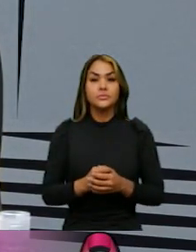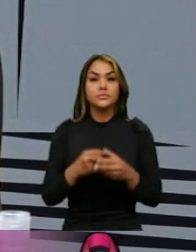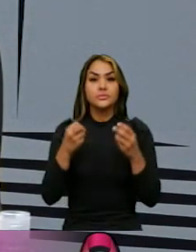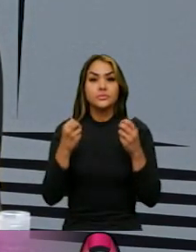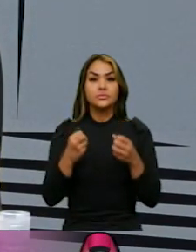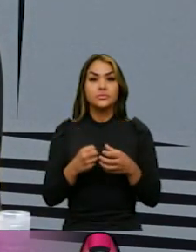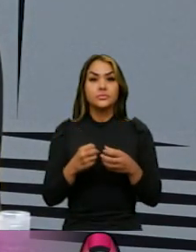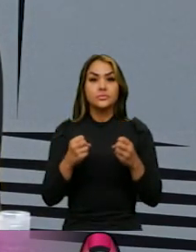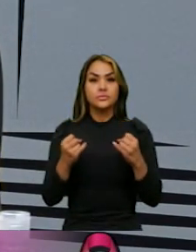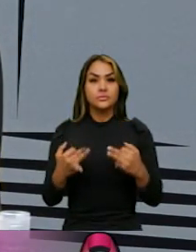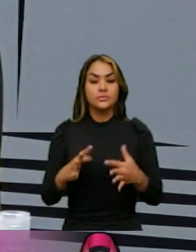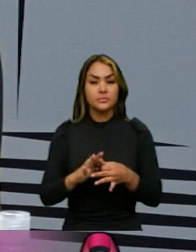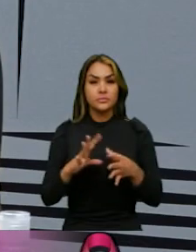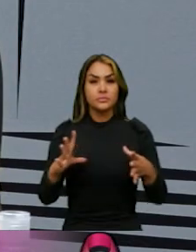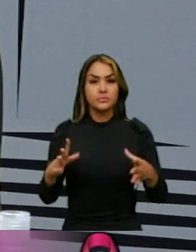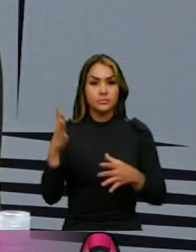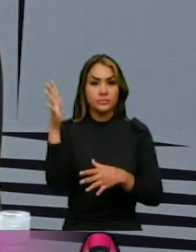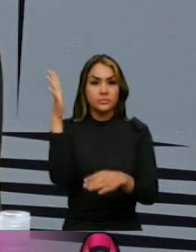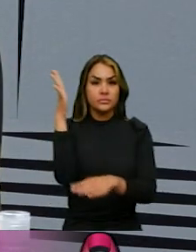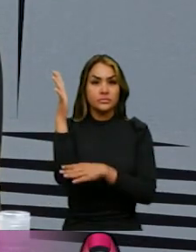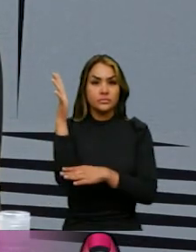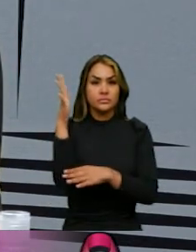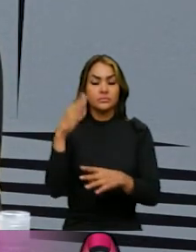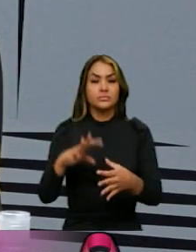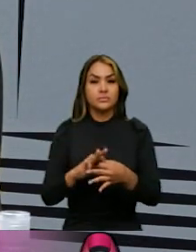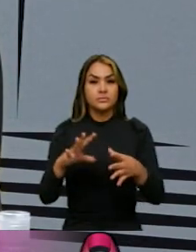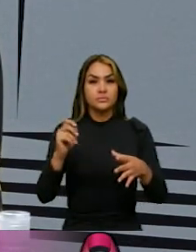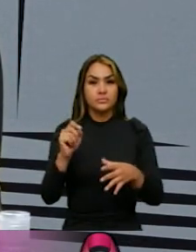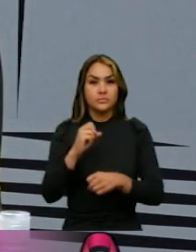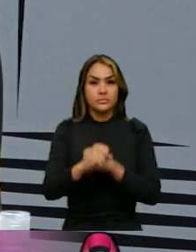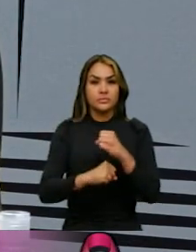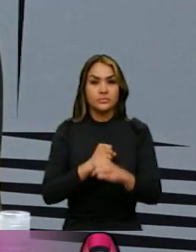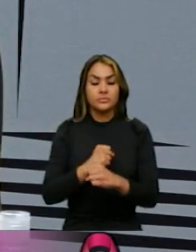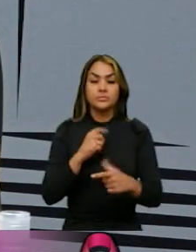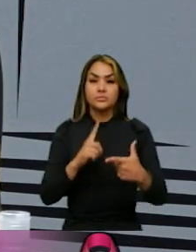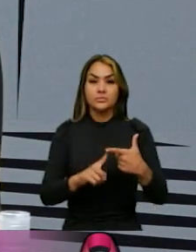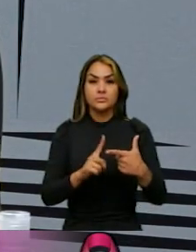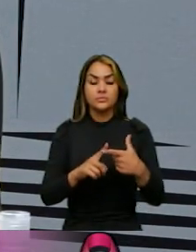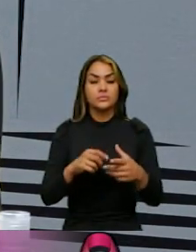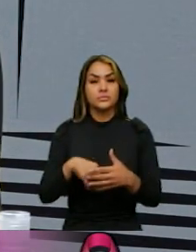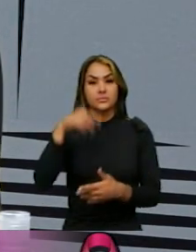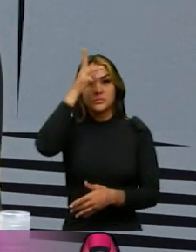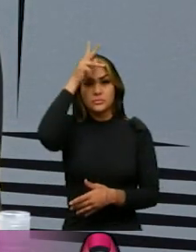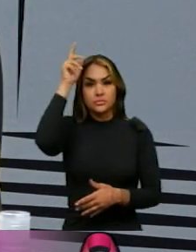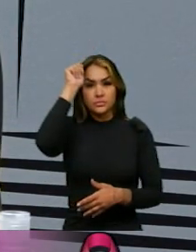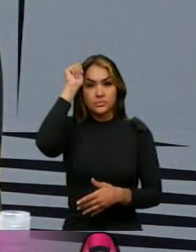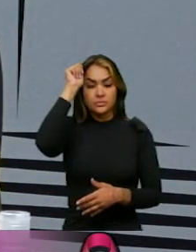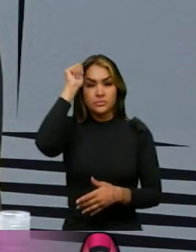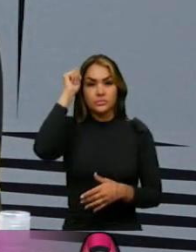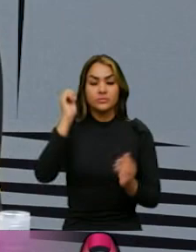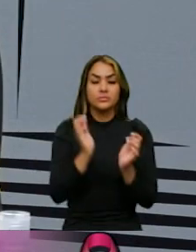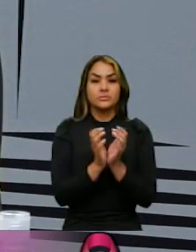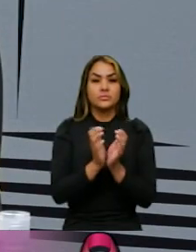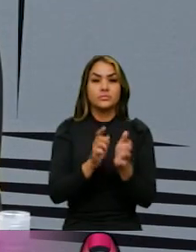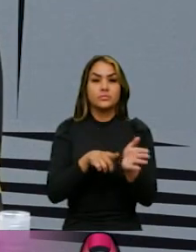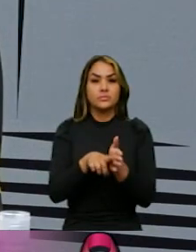de autorizações para corte de árvores concedida neste ano? 2. A administração municipal, por meio de suas equipes de fiscais,